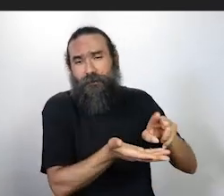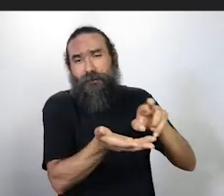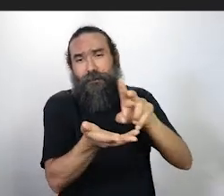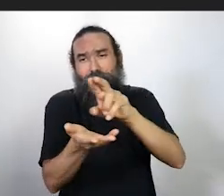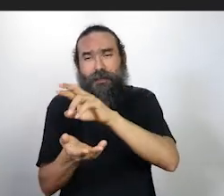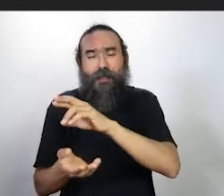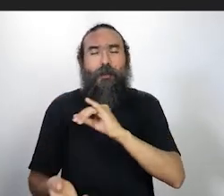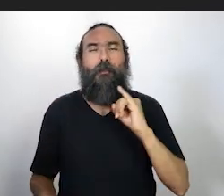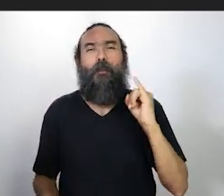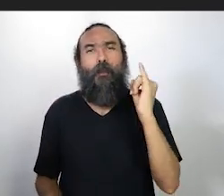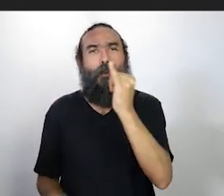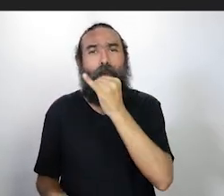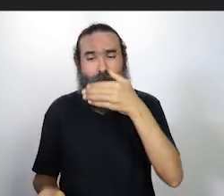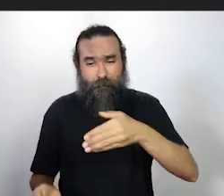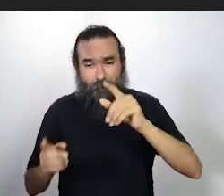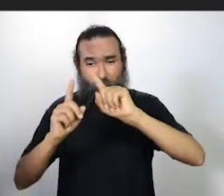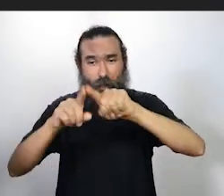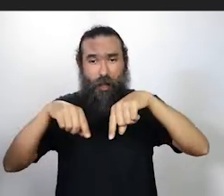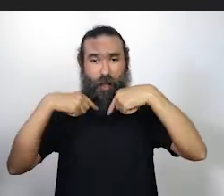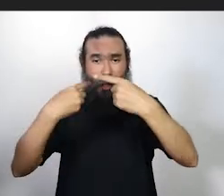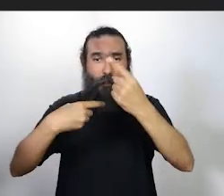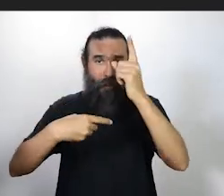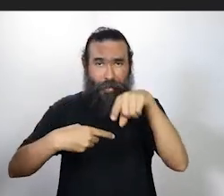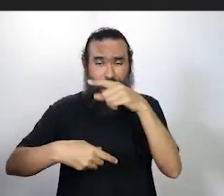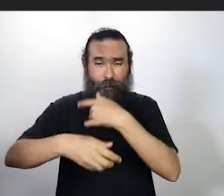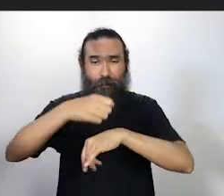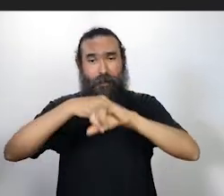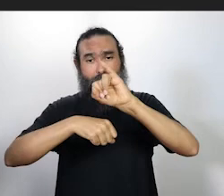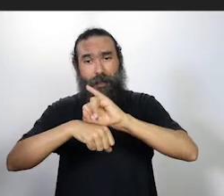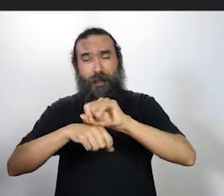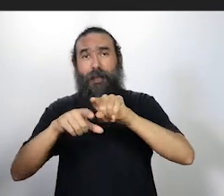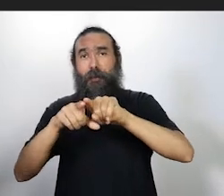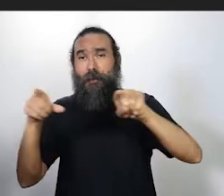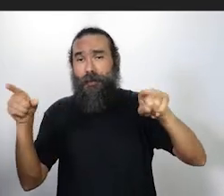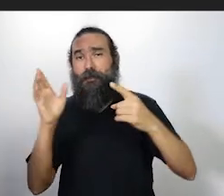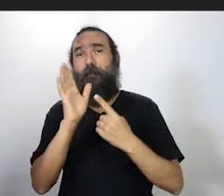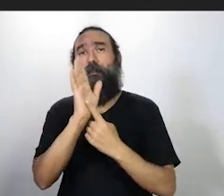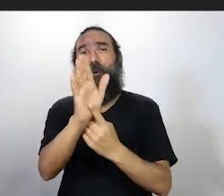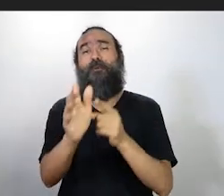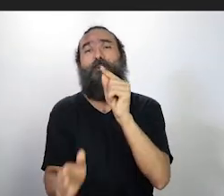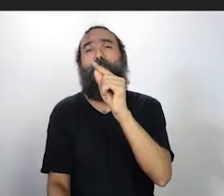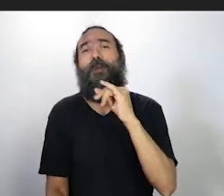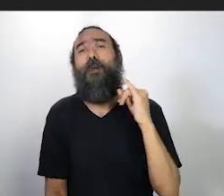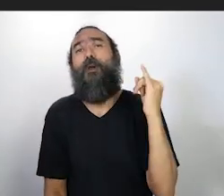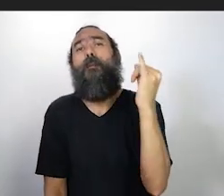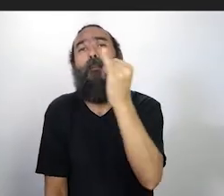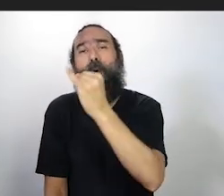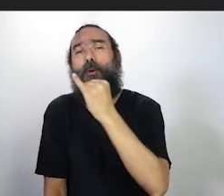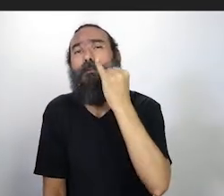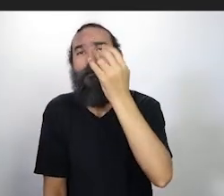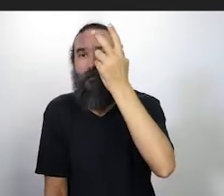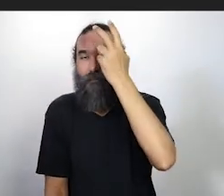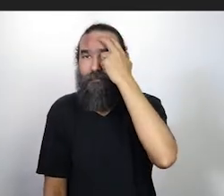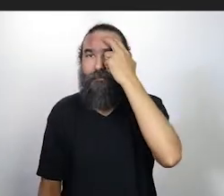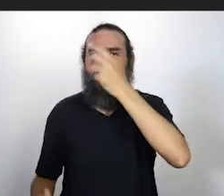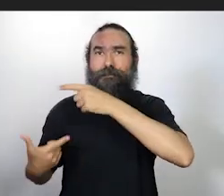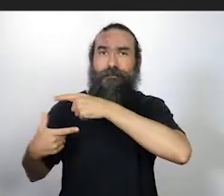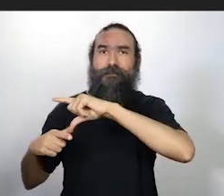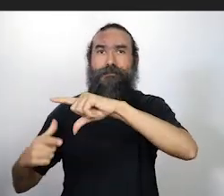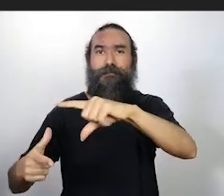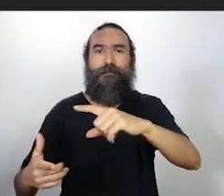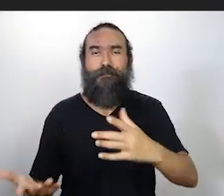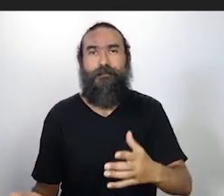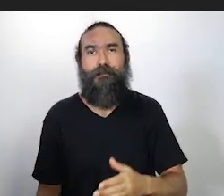né? Eu acredito que essa roda, apesar de ser online, ela traz o intuito do Encontro de Culturas da Chapada.